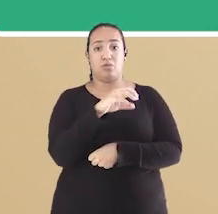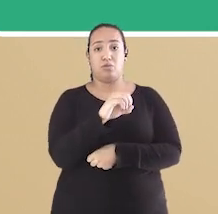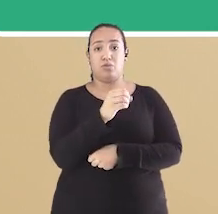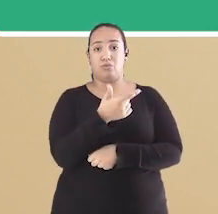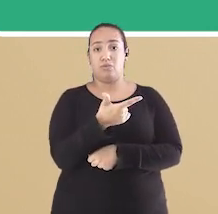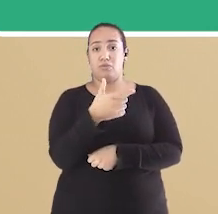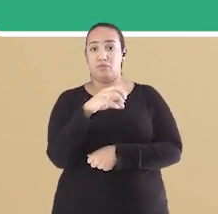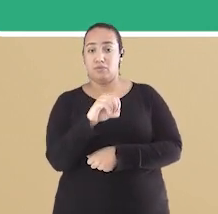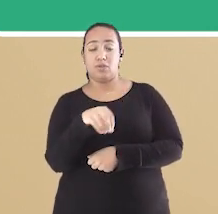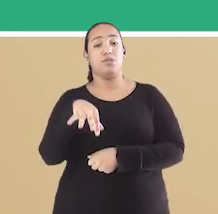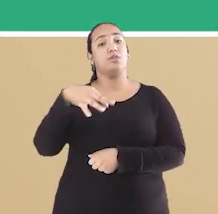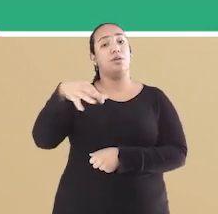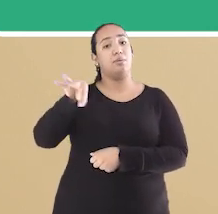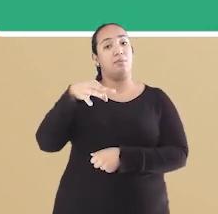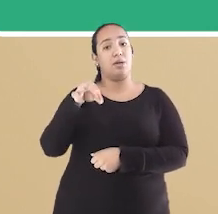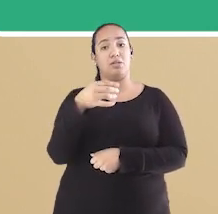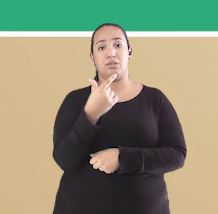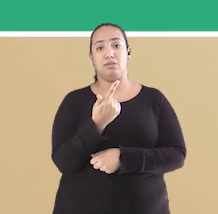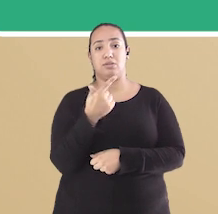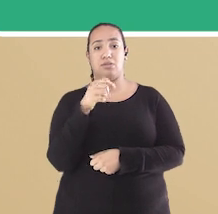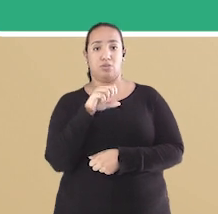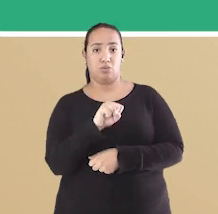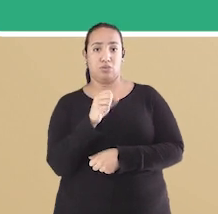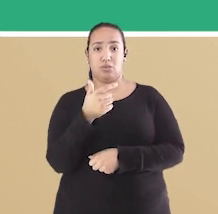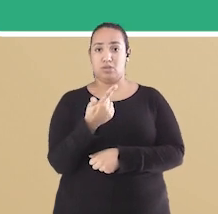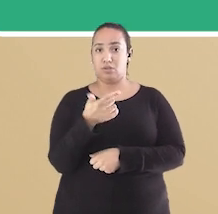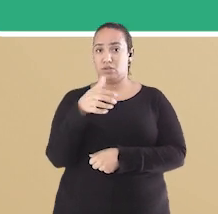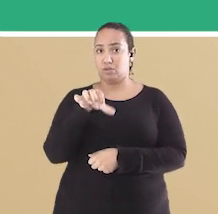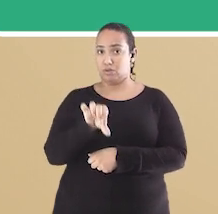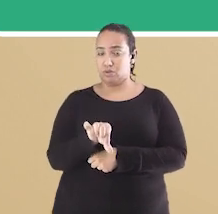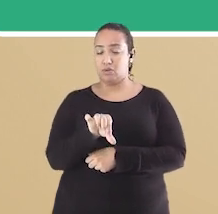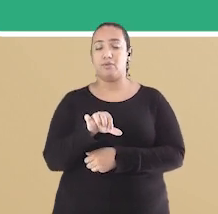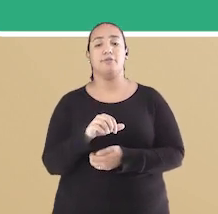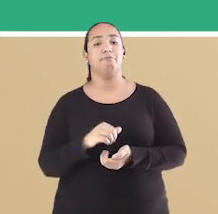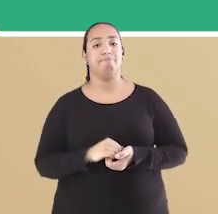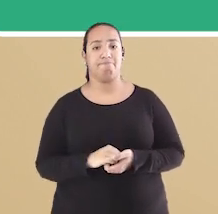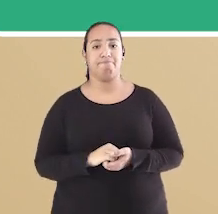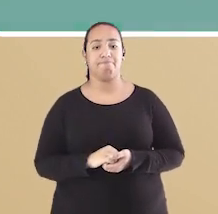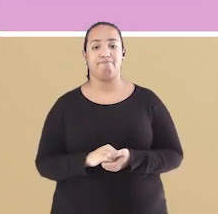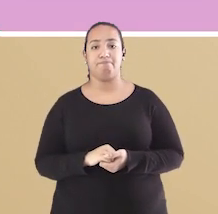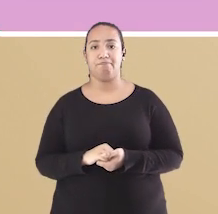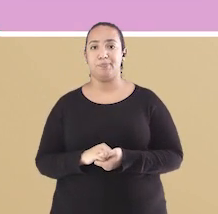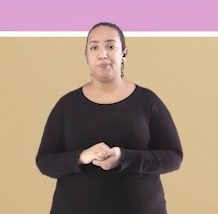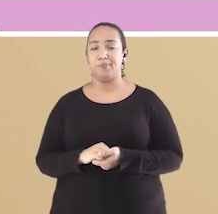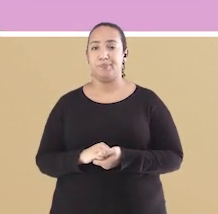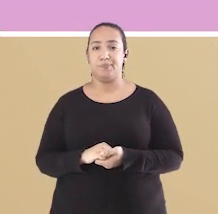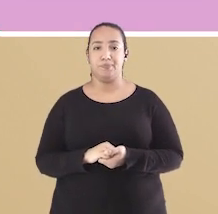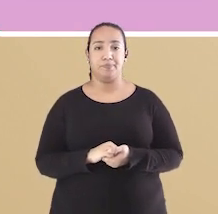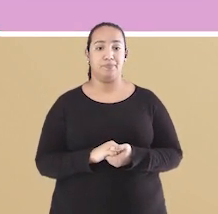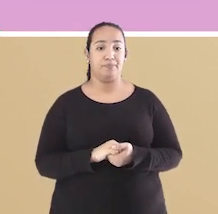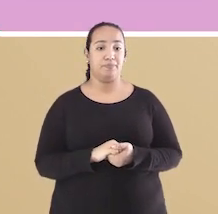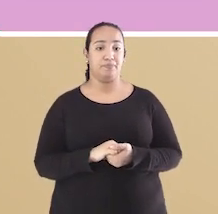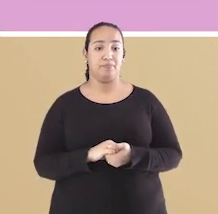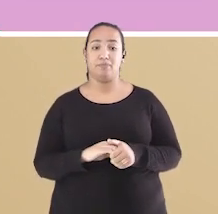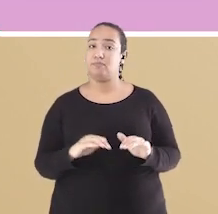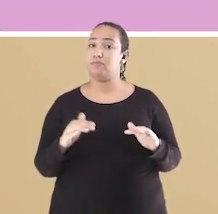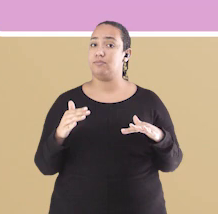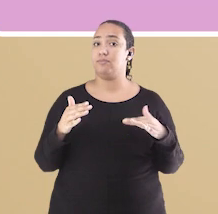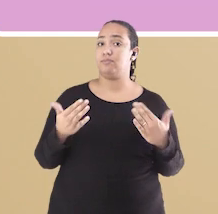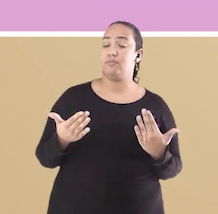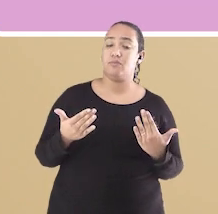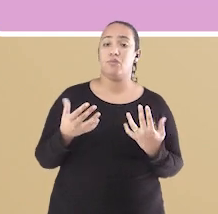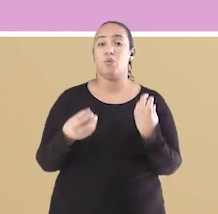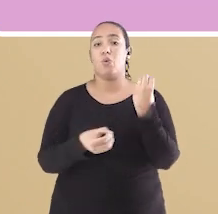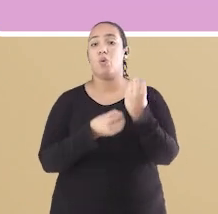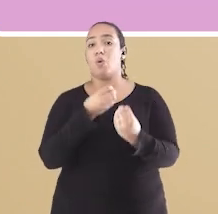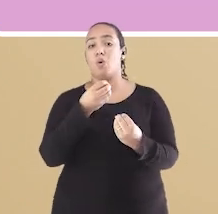lá nas páginas 78 e 79. Eu convido você a conhecer. Bom, a questão de como encaramos